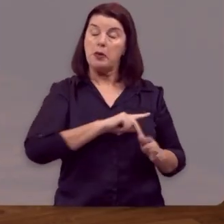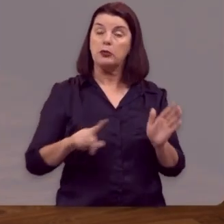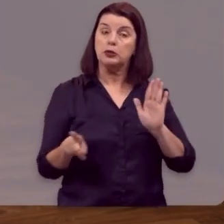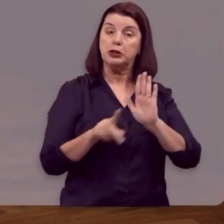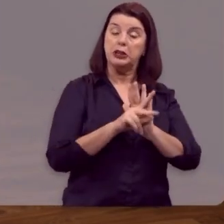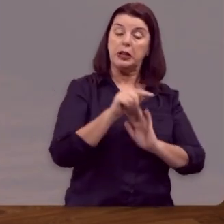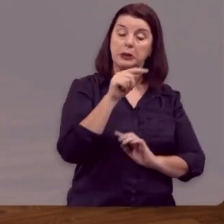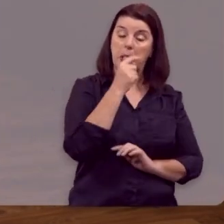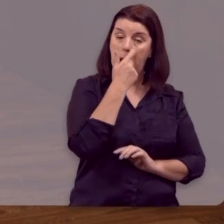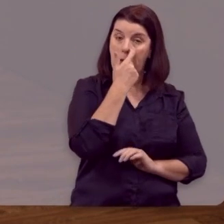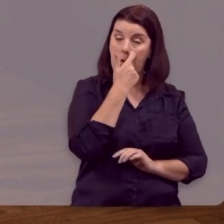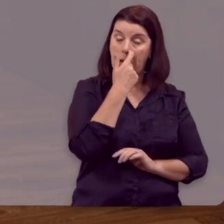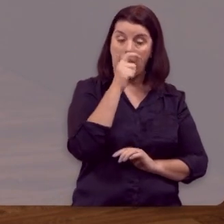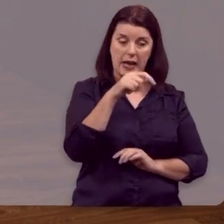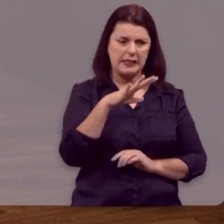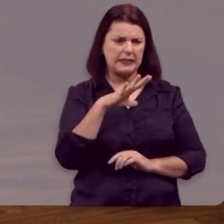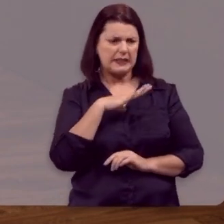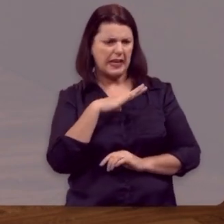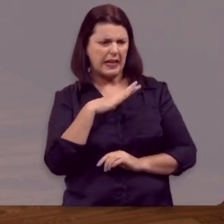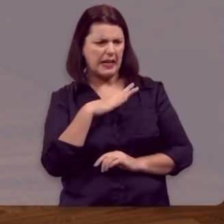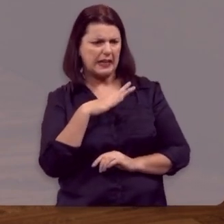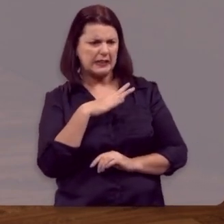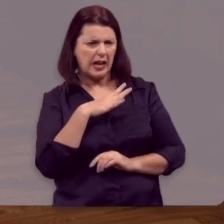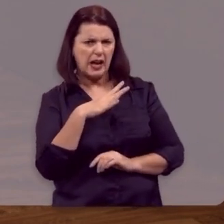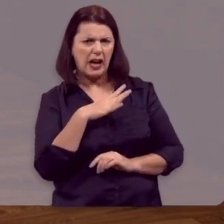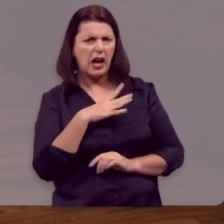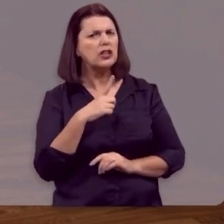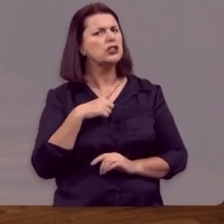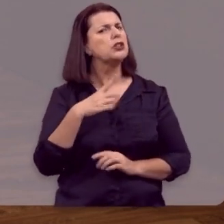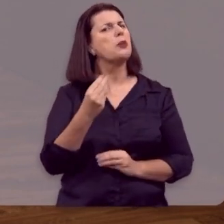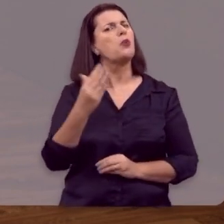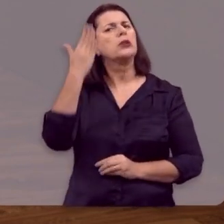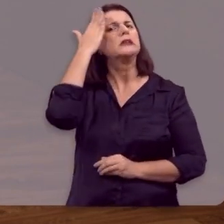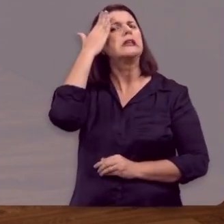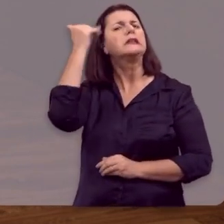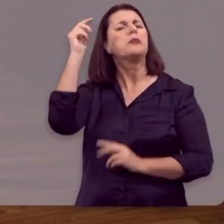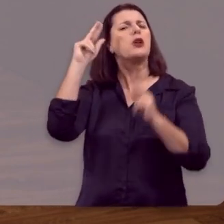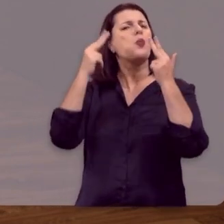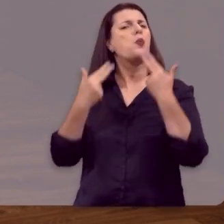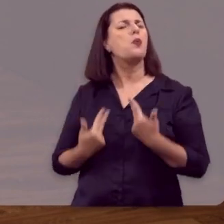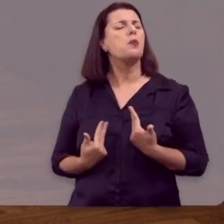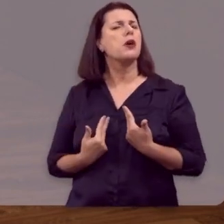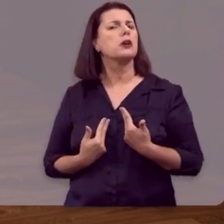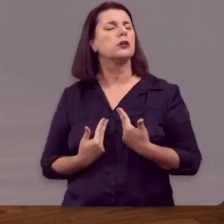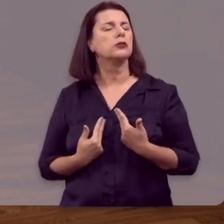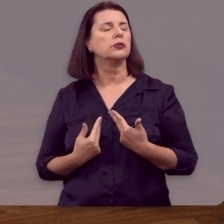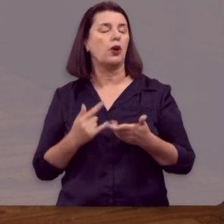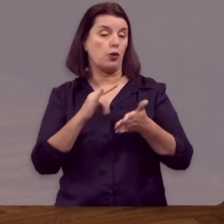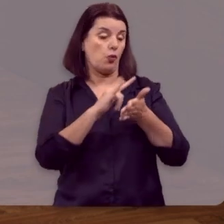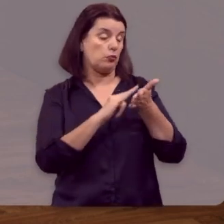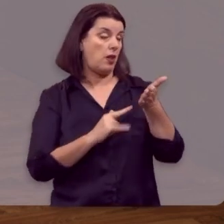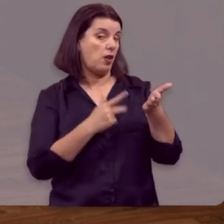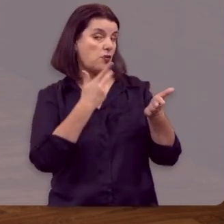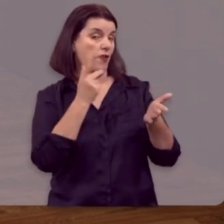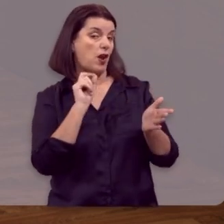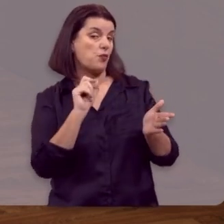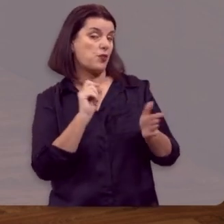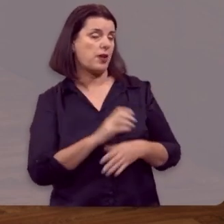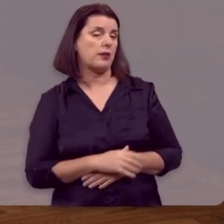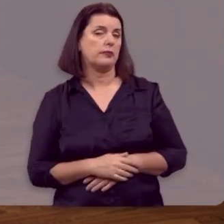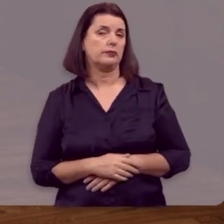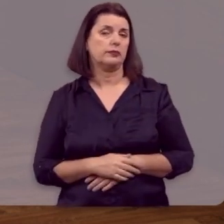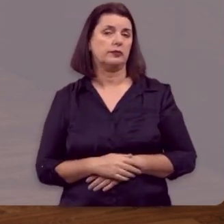ali, naquela cidade aspergida pela sabedoria humana. E diz o texto bíblico, em Atos